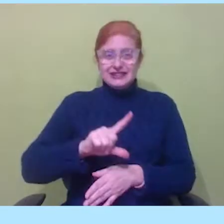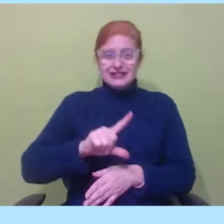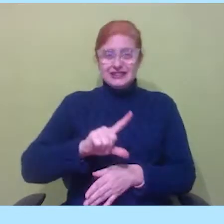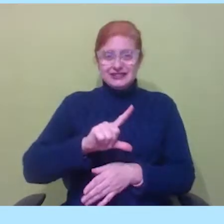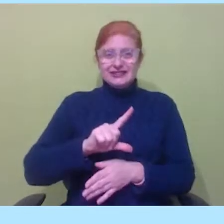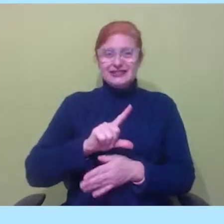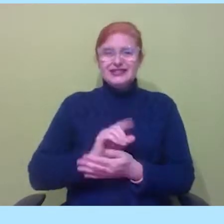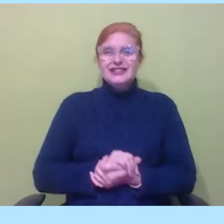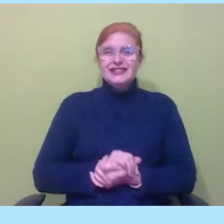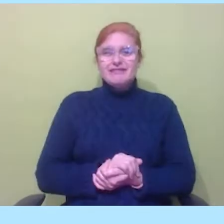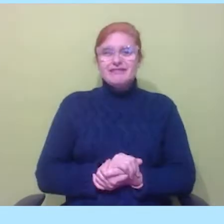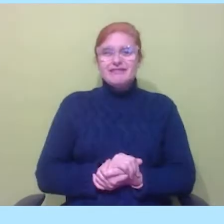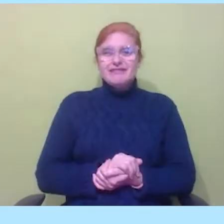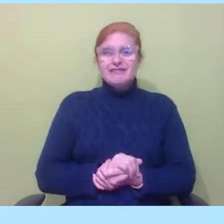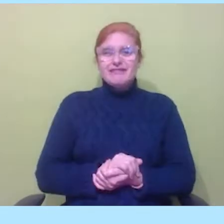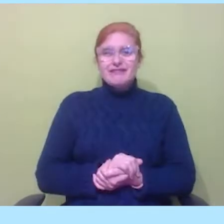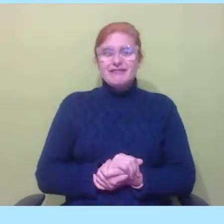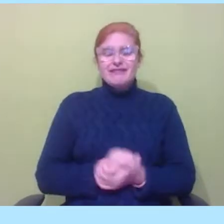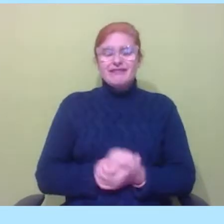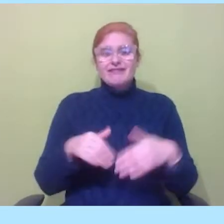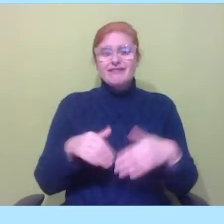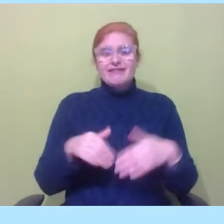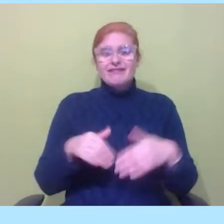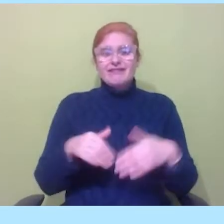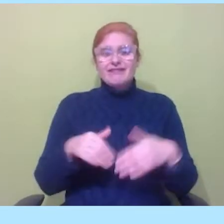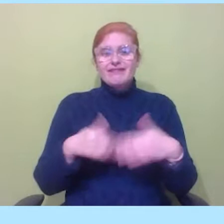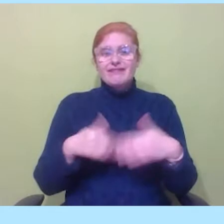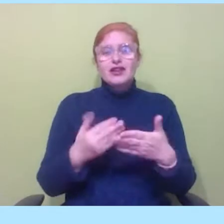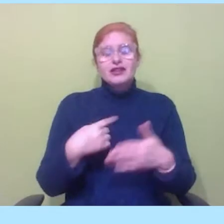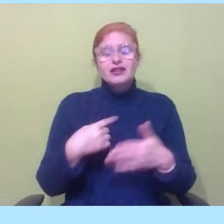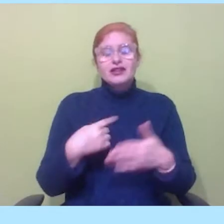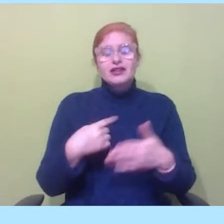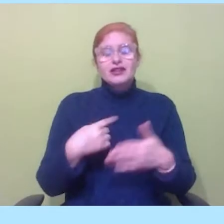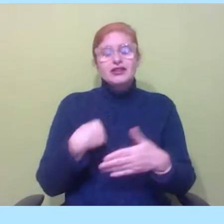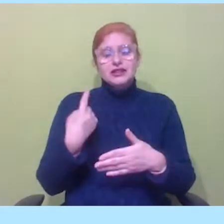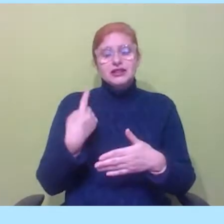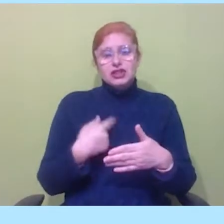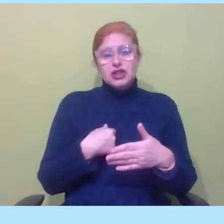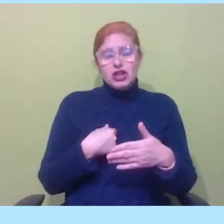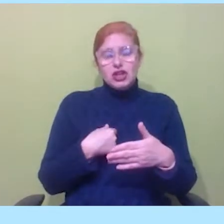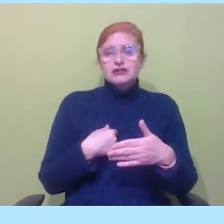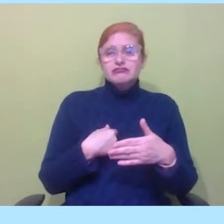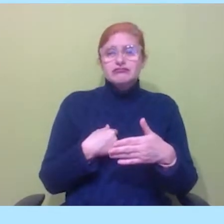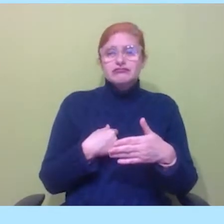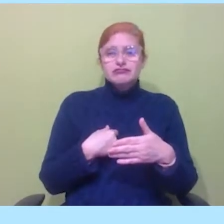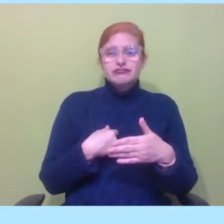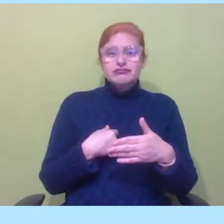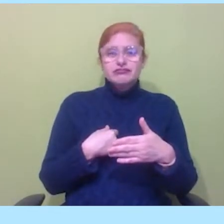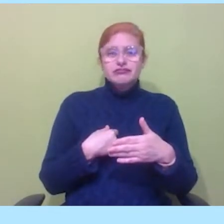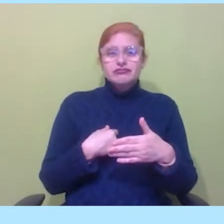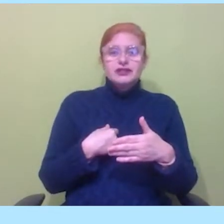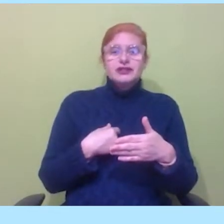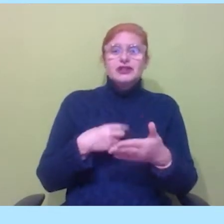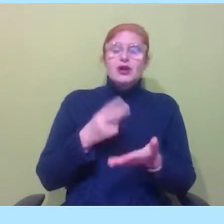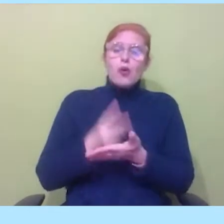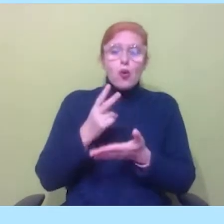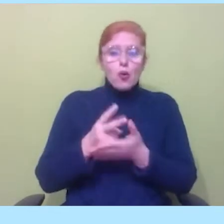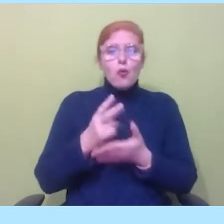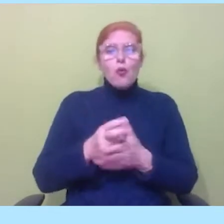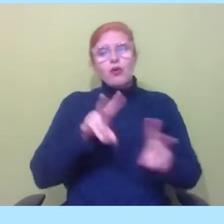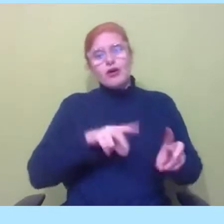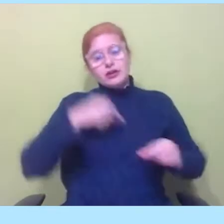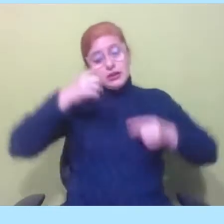gente acaba tirando nossos debates sobre as tecnologias não somente de conhecimentos técnicos, né?